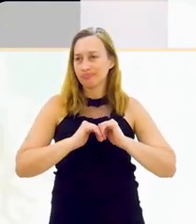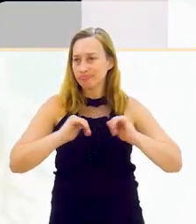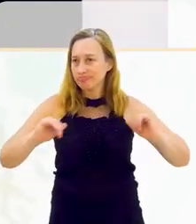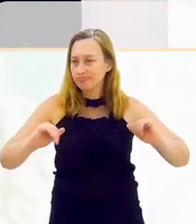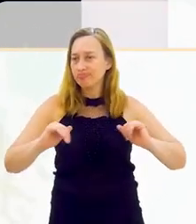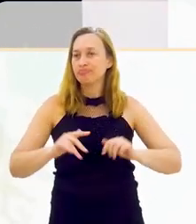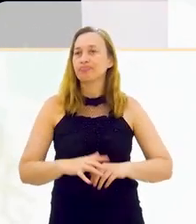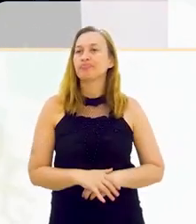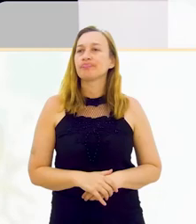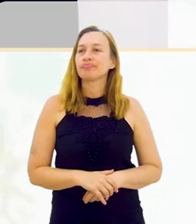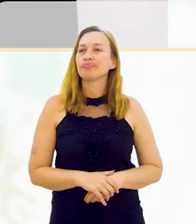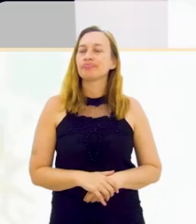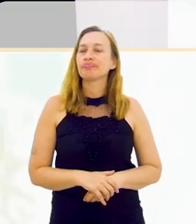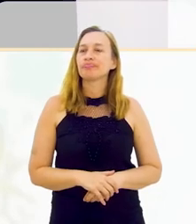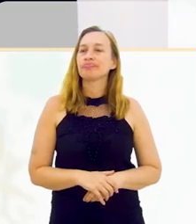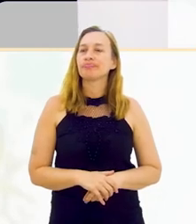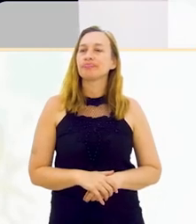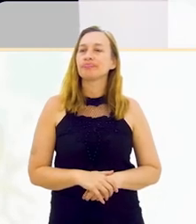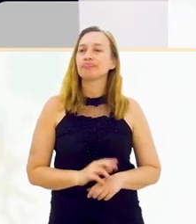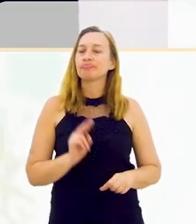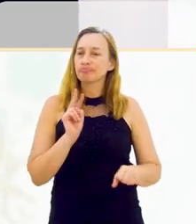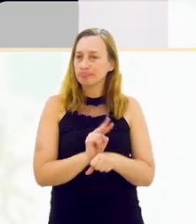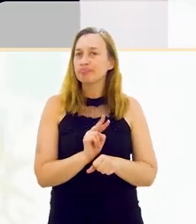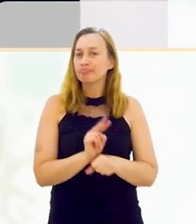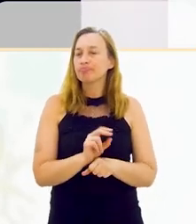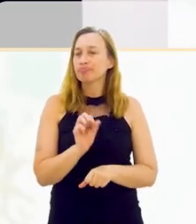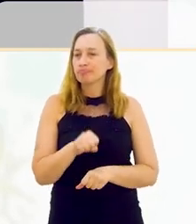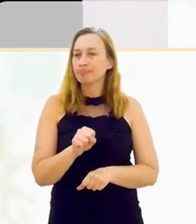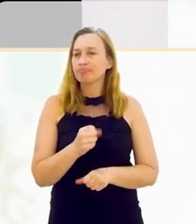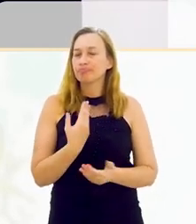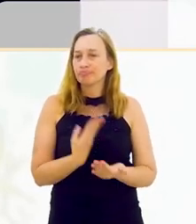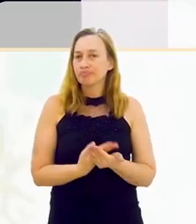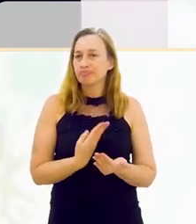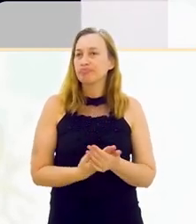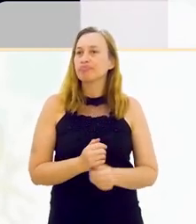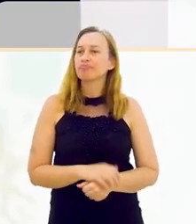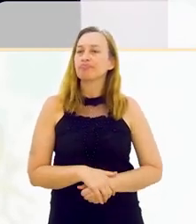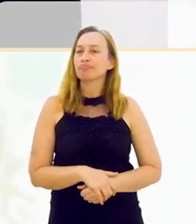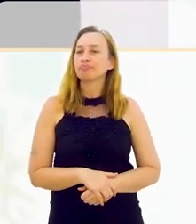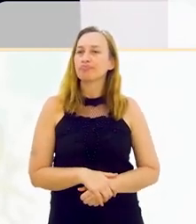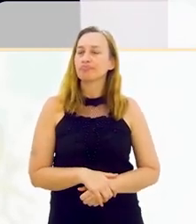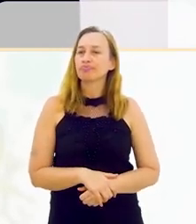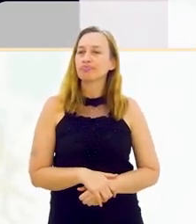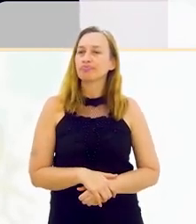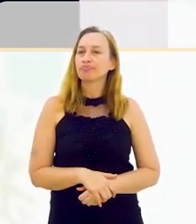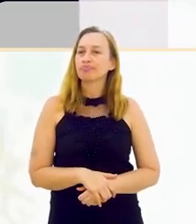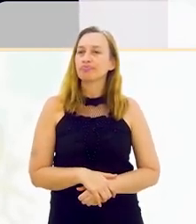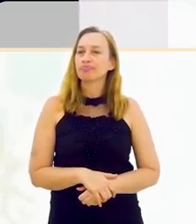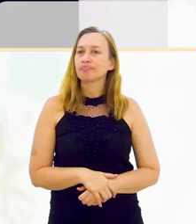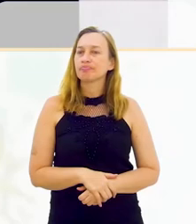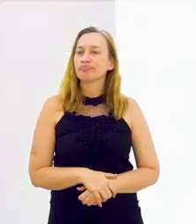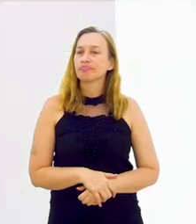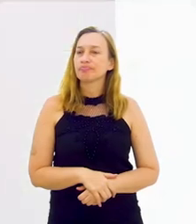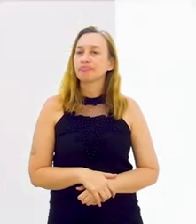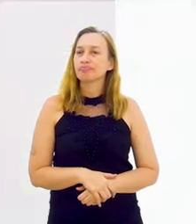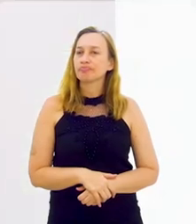pessoas. Então tem esse afastamento, é um método de proteção, né? É um escudo.